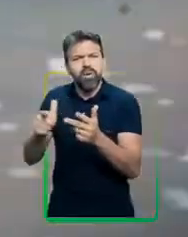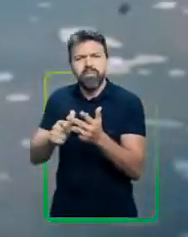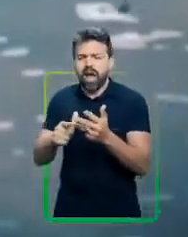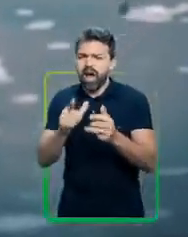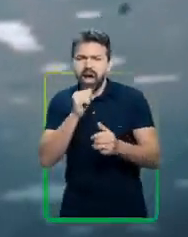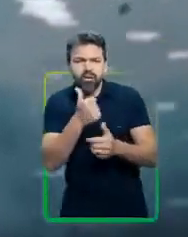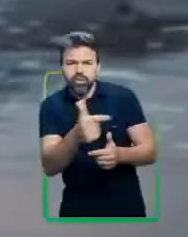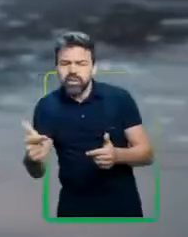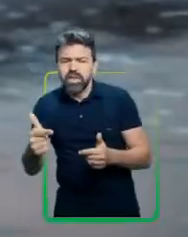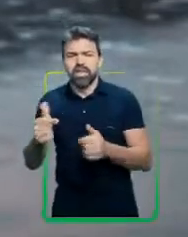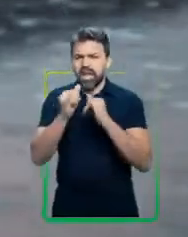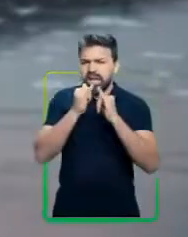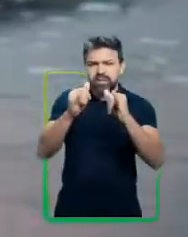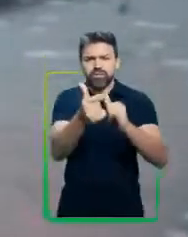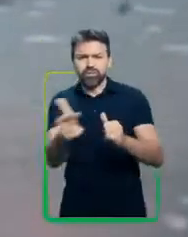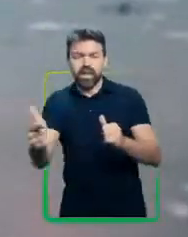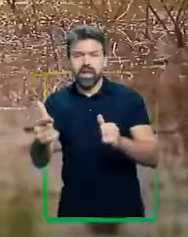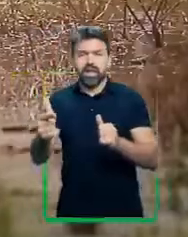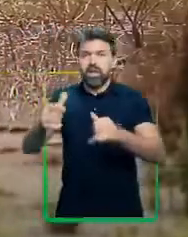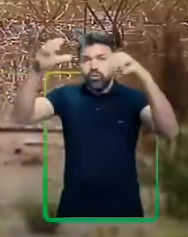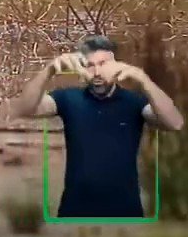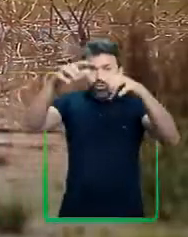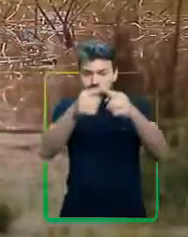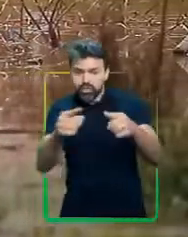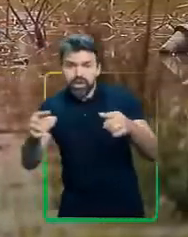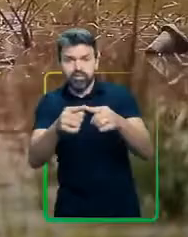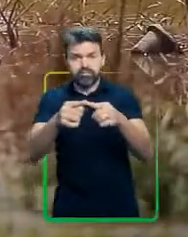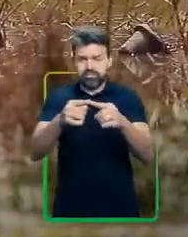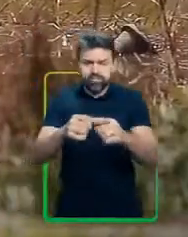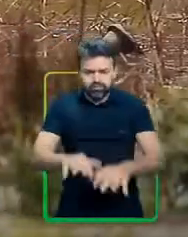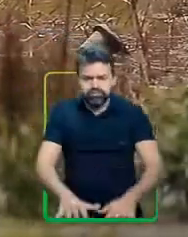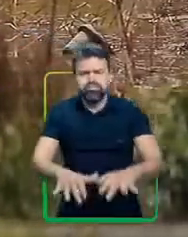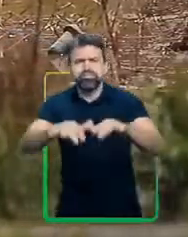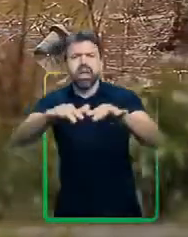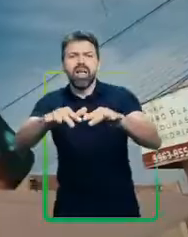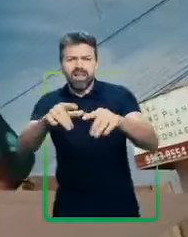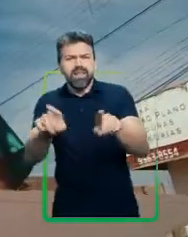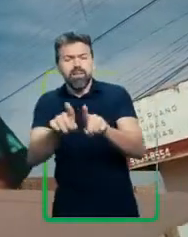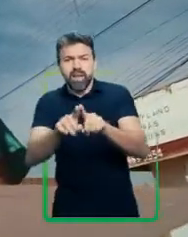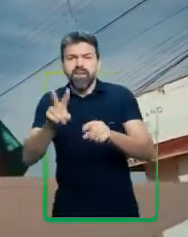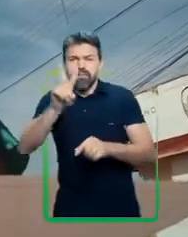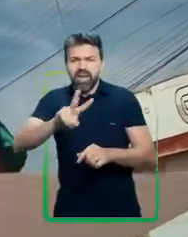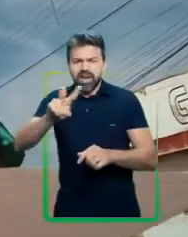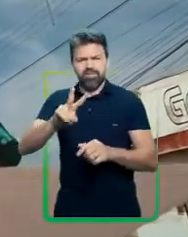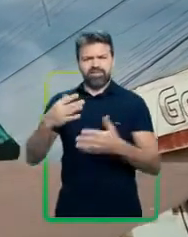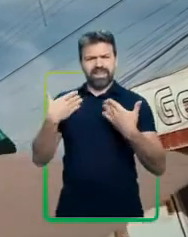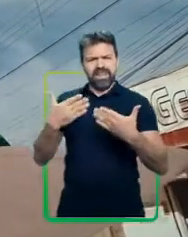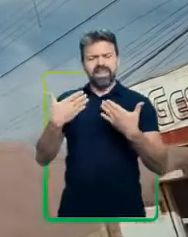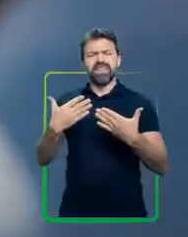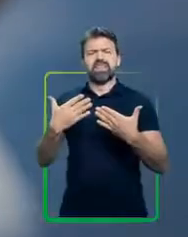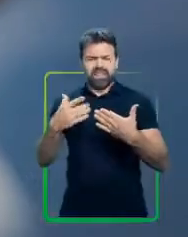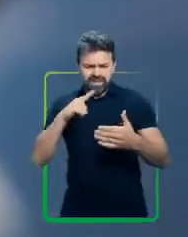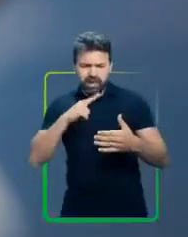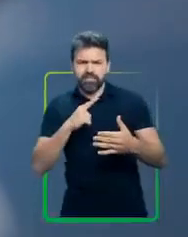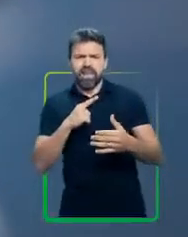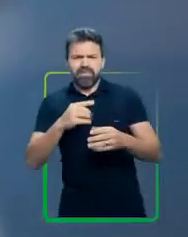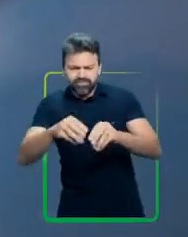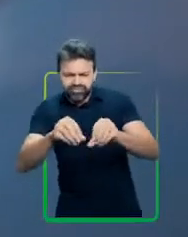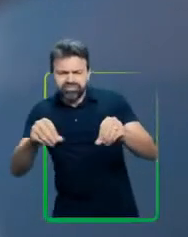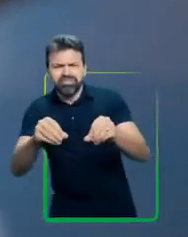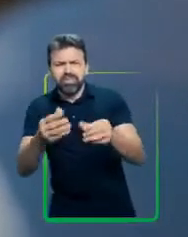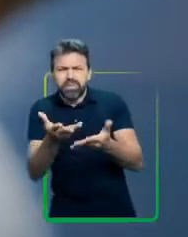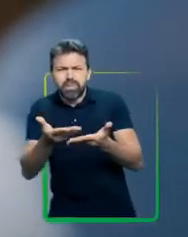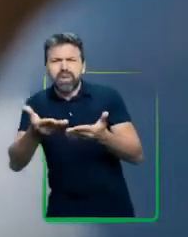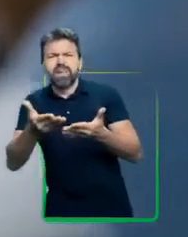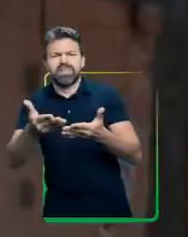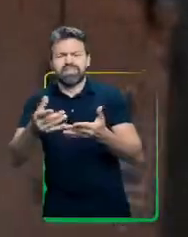época da chuva era muita lama, né? E na época do verão era muita poeira. Quando chegou a nossa Tereza Surita, ela